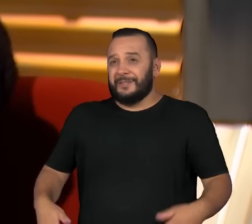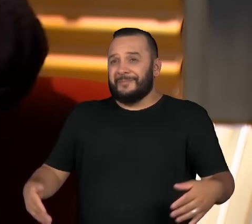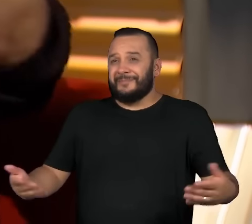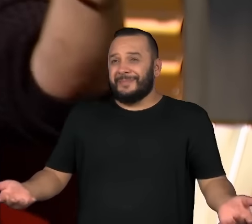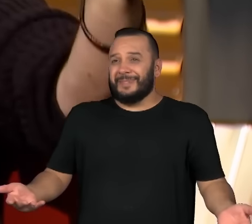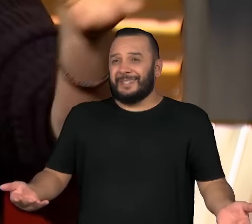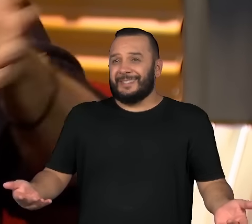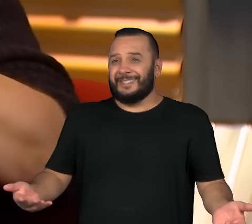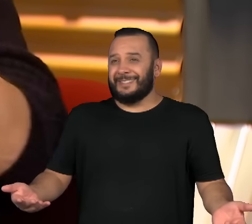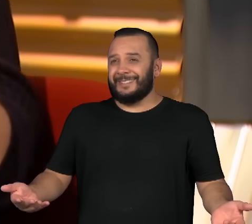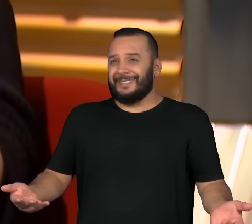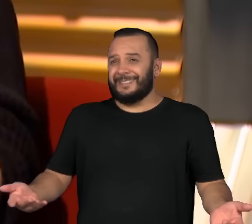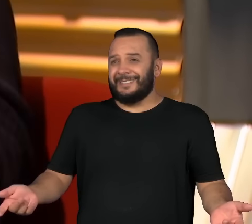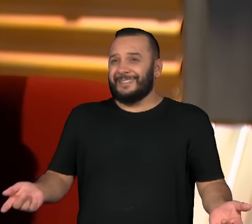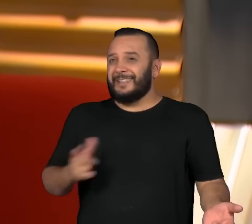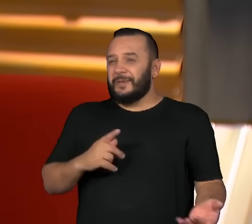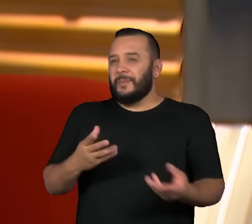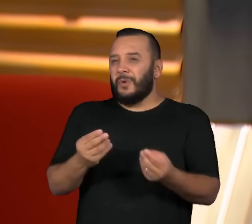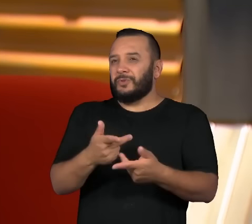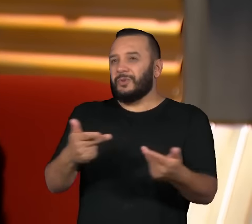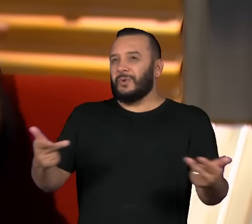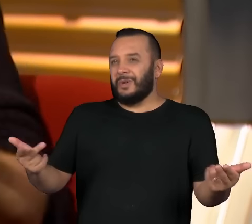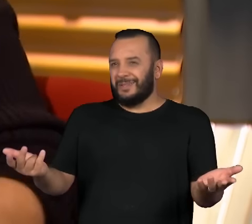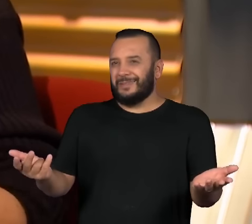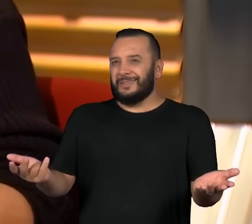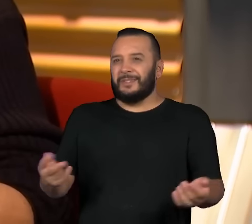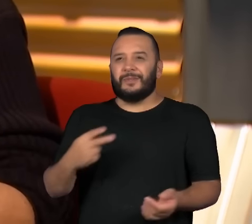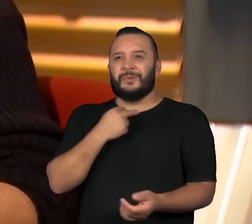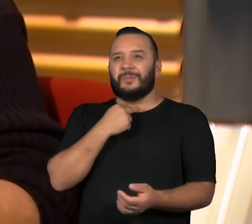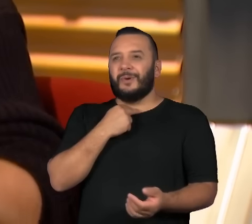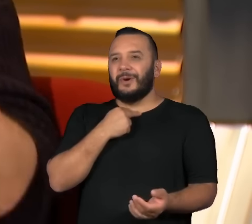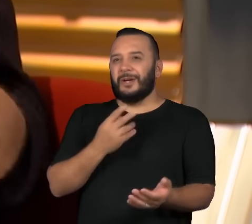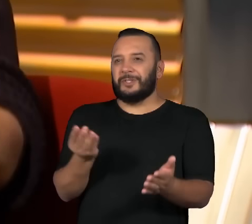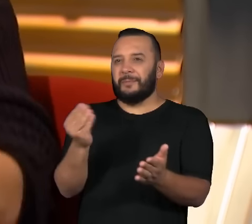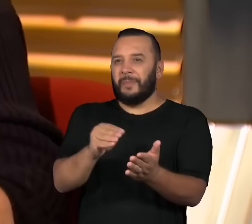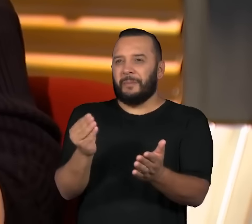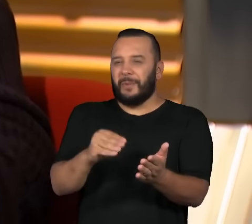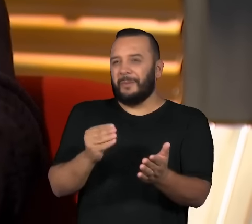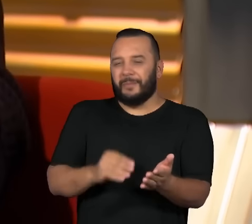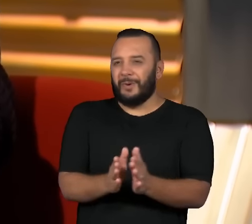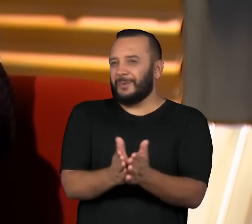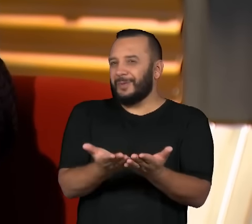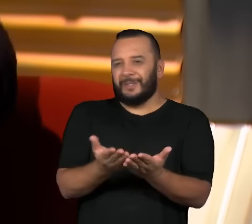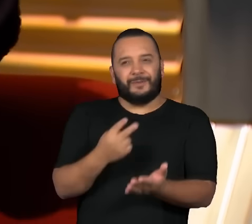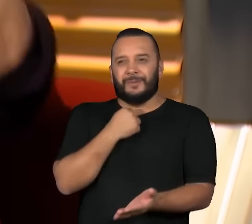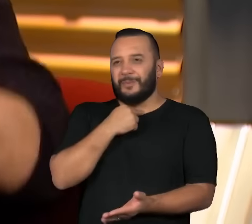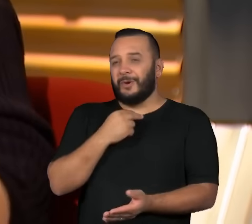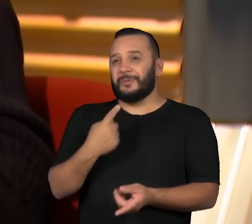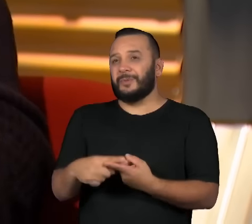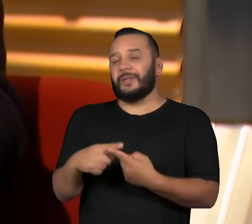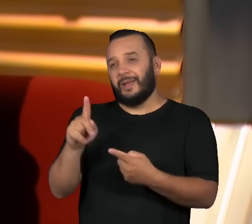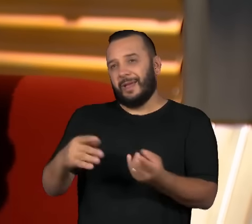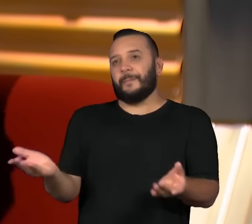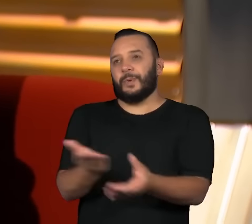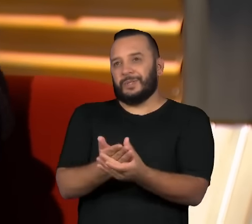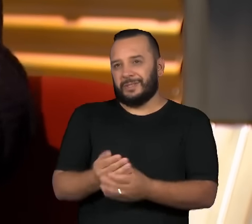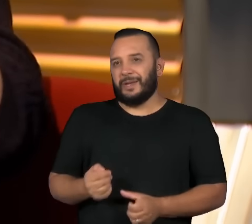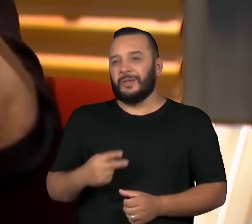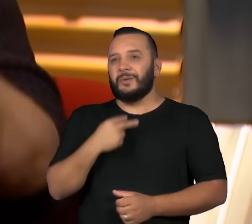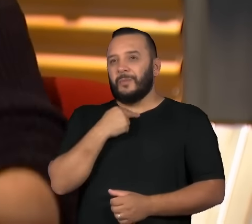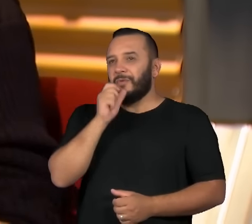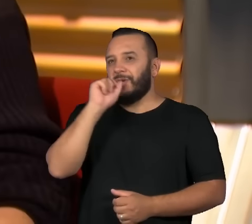mano, um monte de coisa ali que fez ele não pode estar no livro. Porque é processado, ou porque não pode falar de certa pessoa, ou